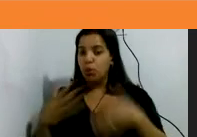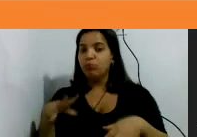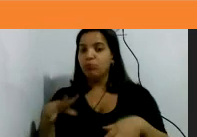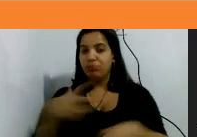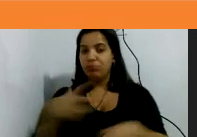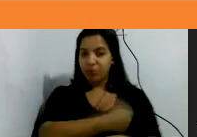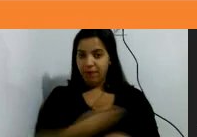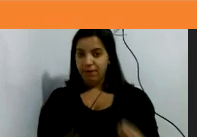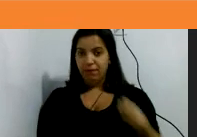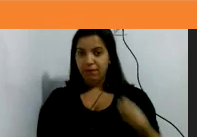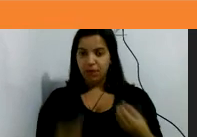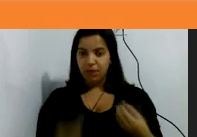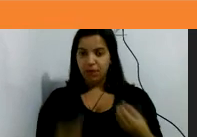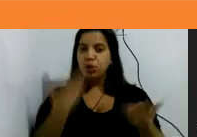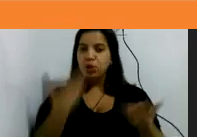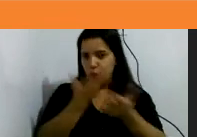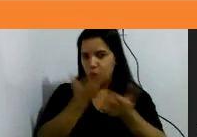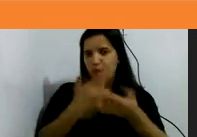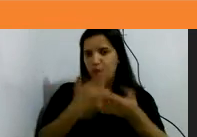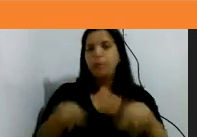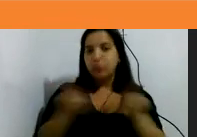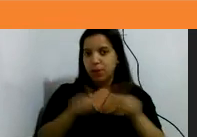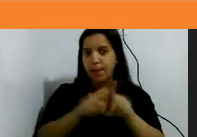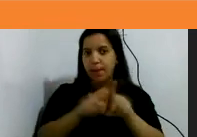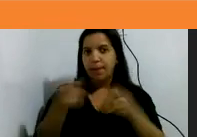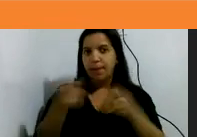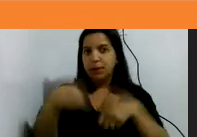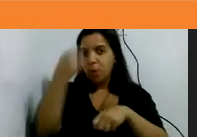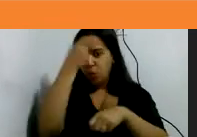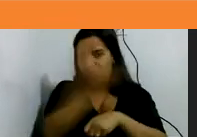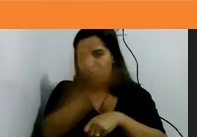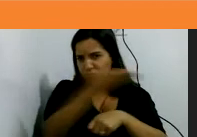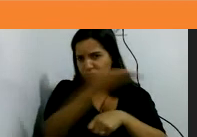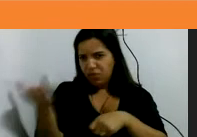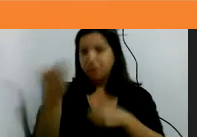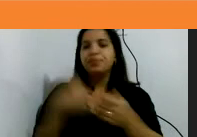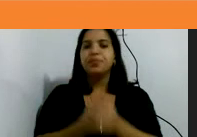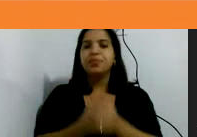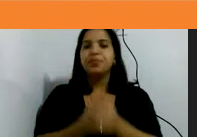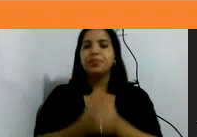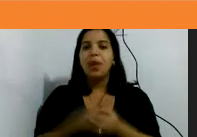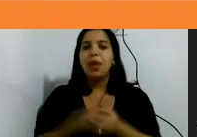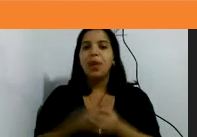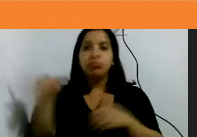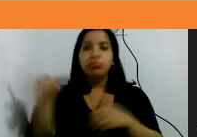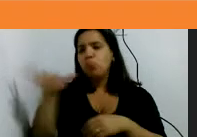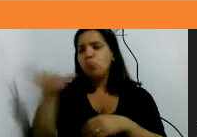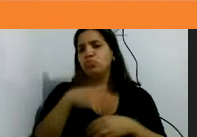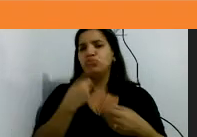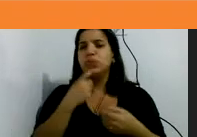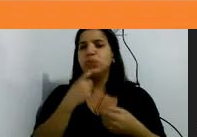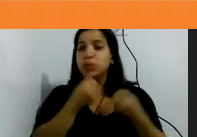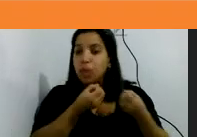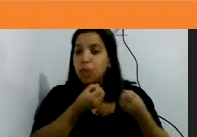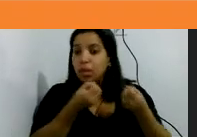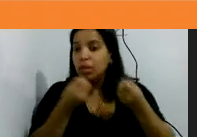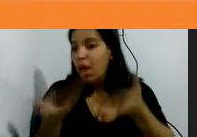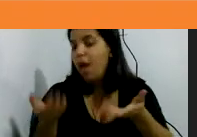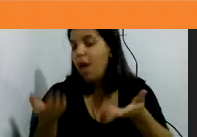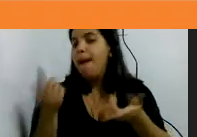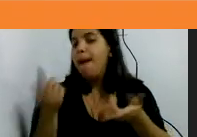mais do que estudar, é a nossa parte conscientizar todo mundo, conscientizar a população, porque às vezes a